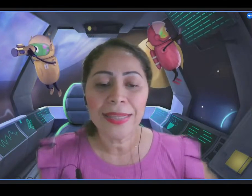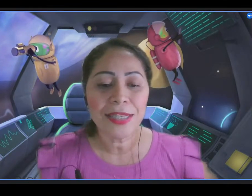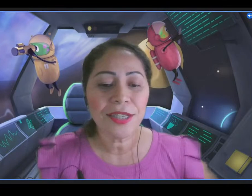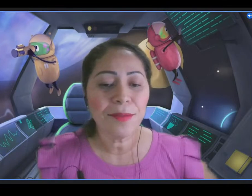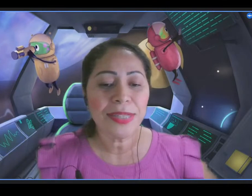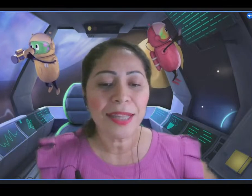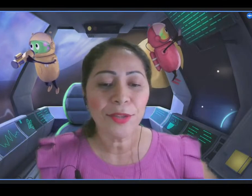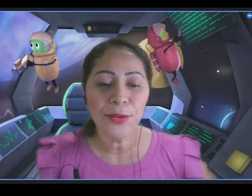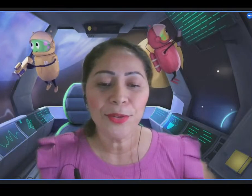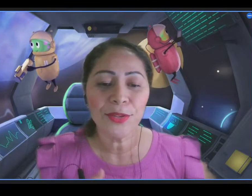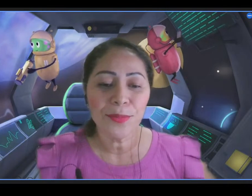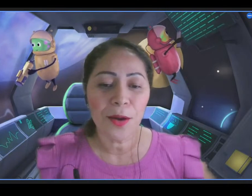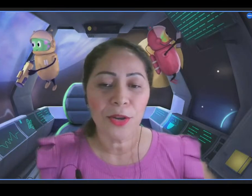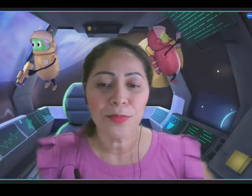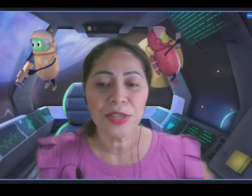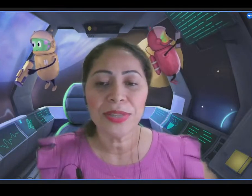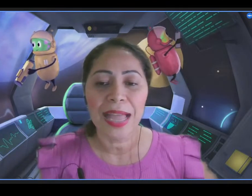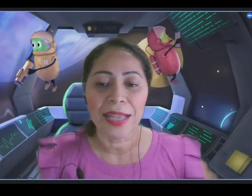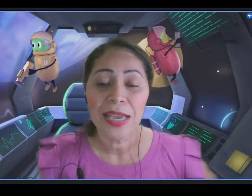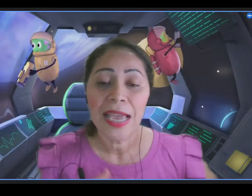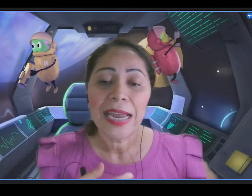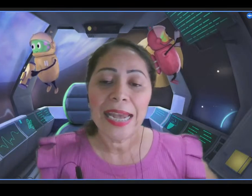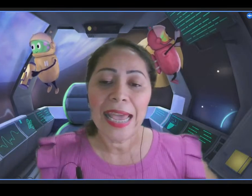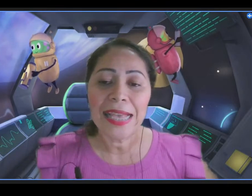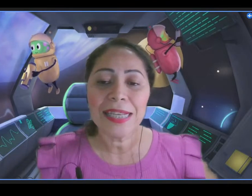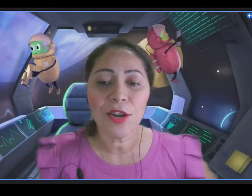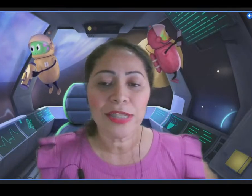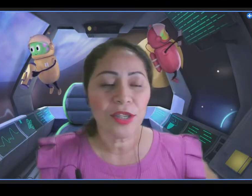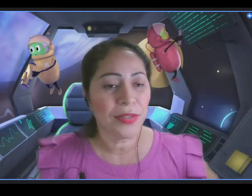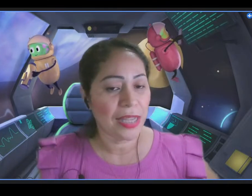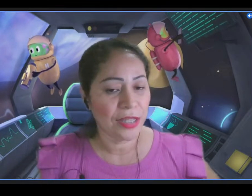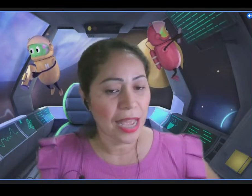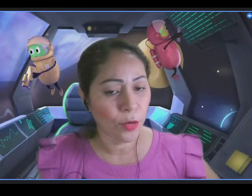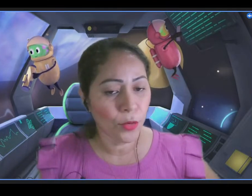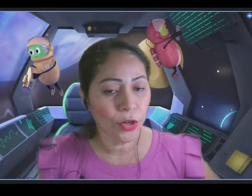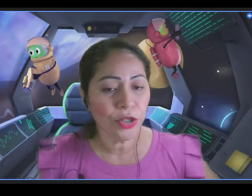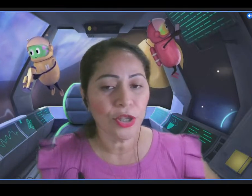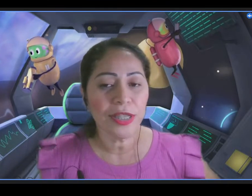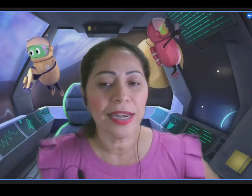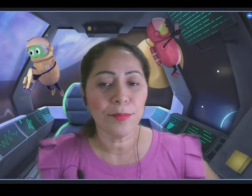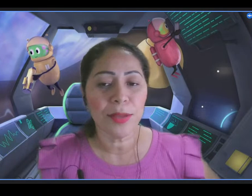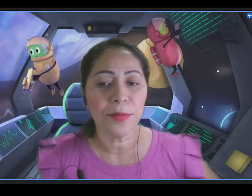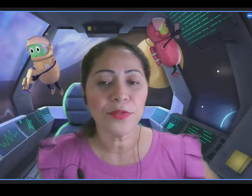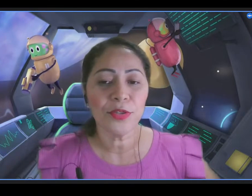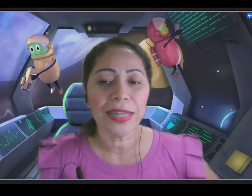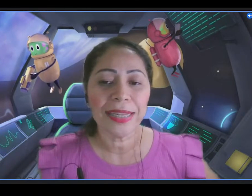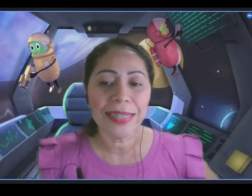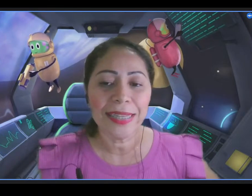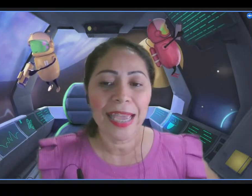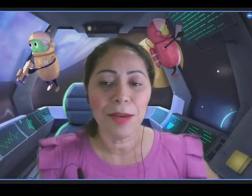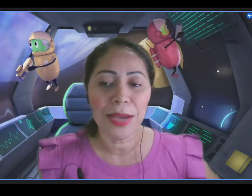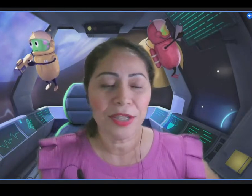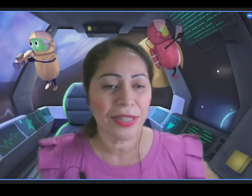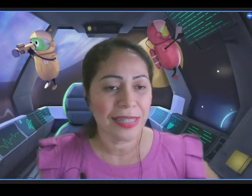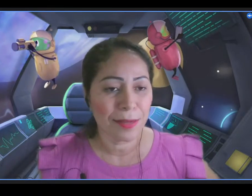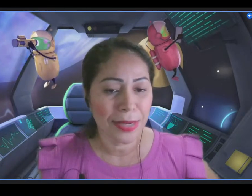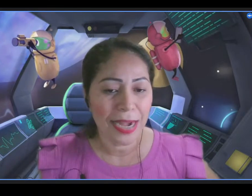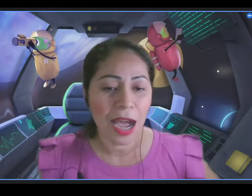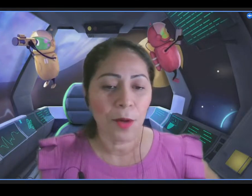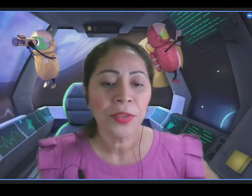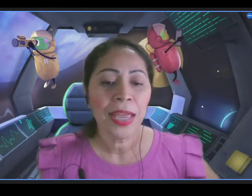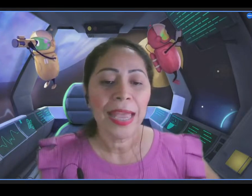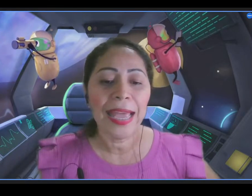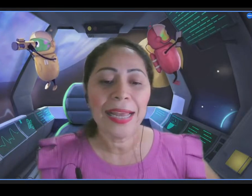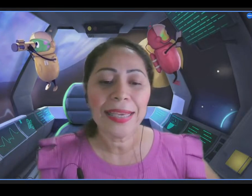aí desejamos a todos uma ótima atividade. Nessa nossa atividade da noite, nós teremos a professora Daniele Martinez